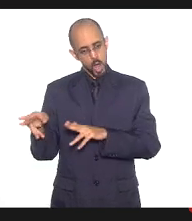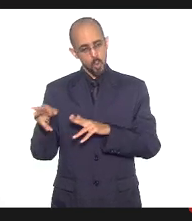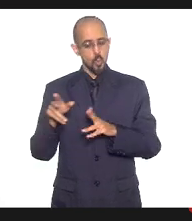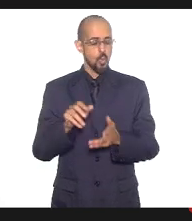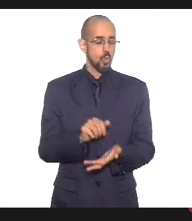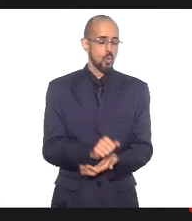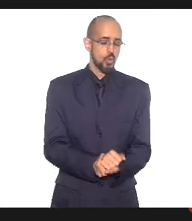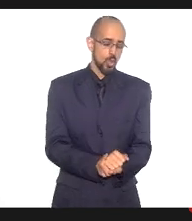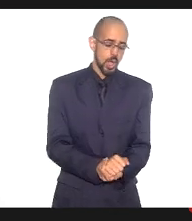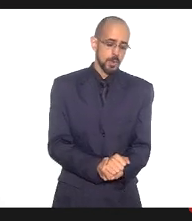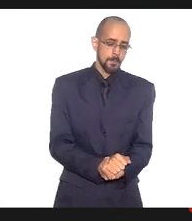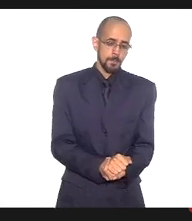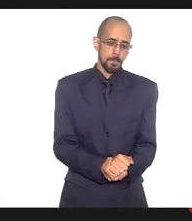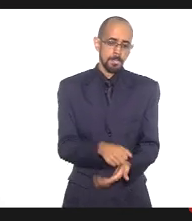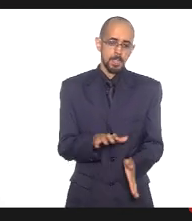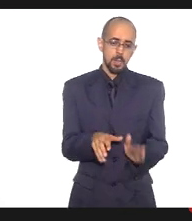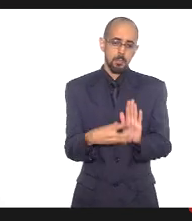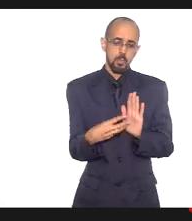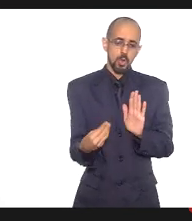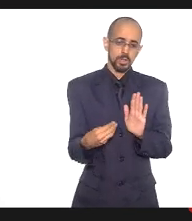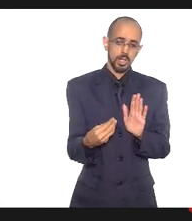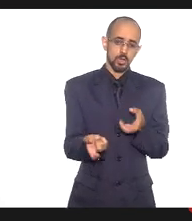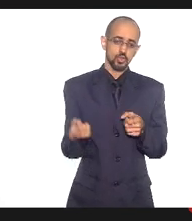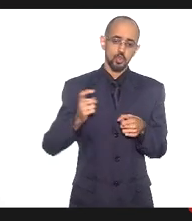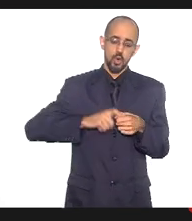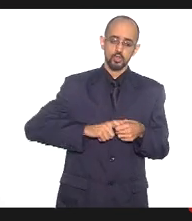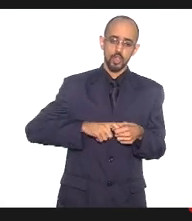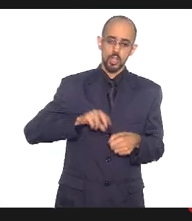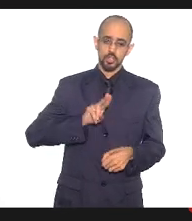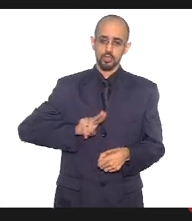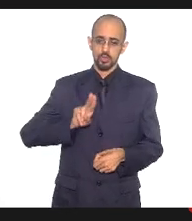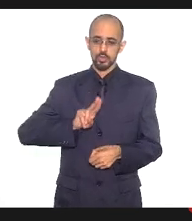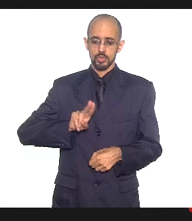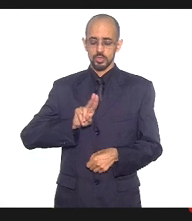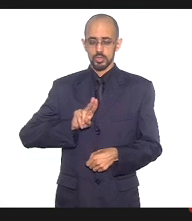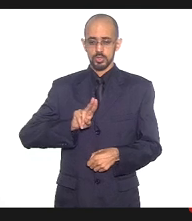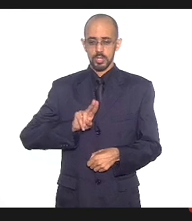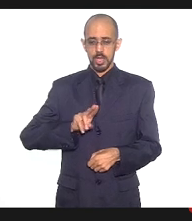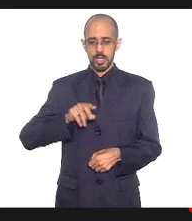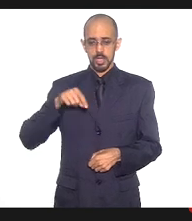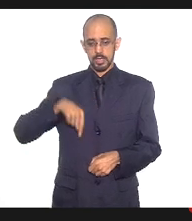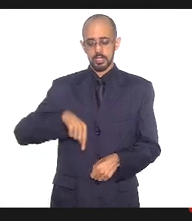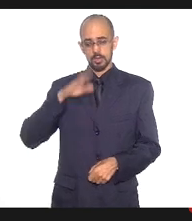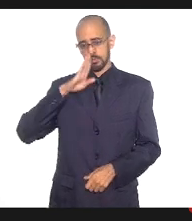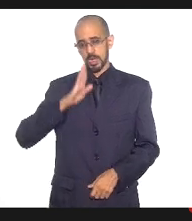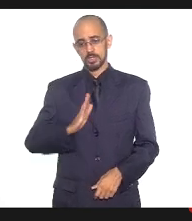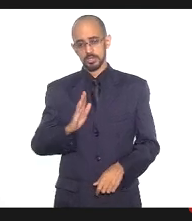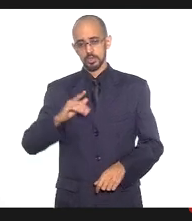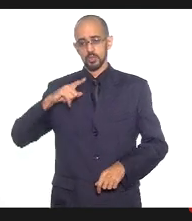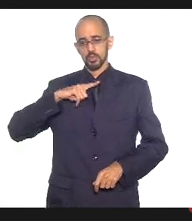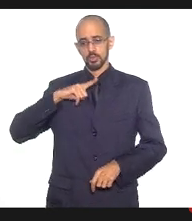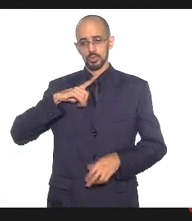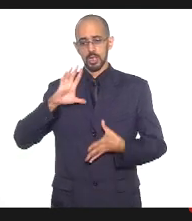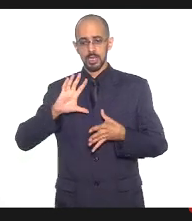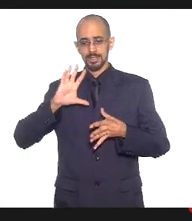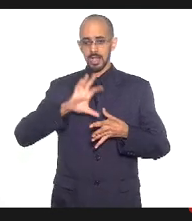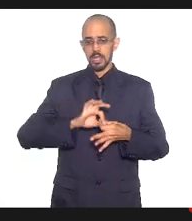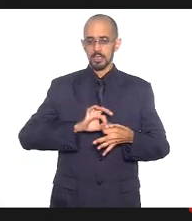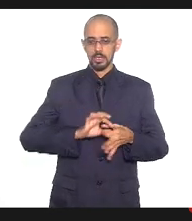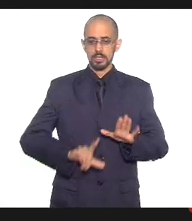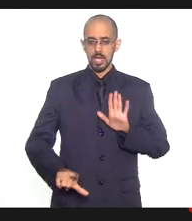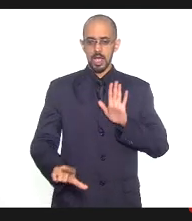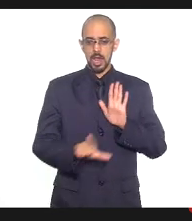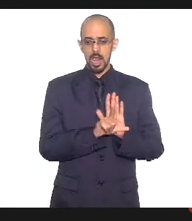O modelo consorcial atualmente utilizado pelas companhias de IP aqui no Brasil guarda total aderência com a própria lei do